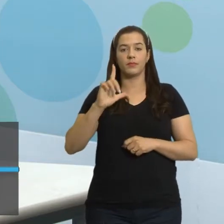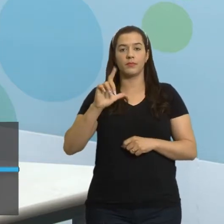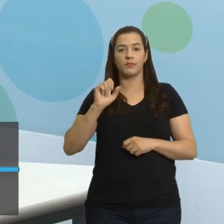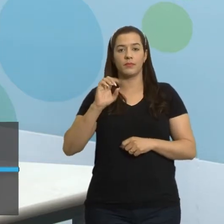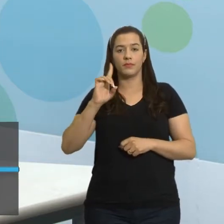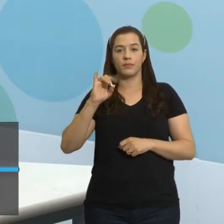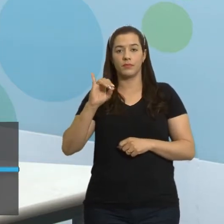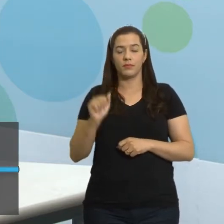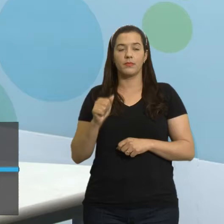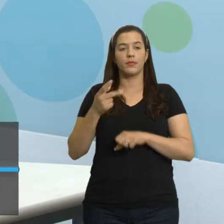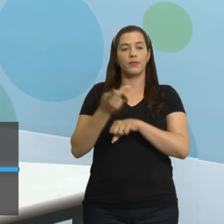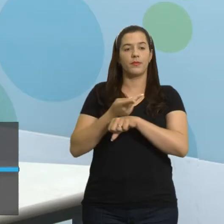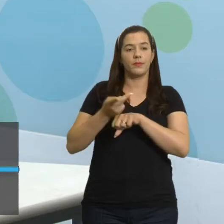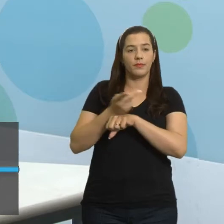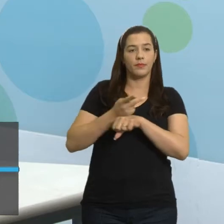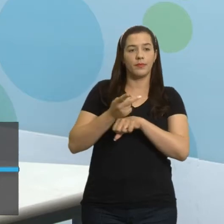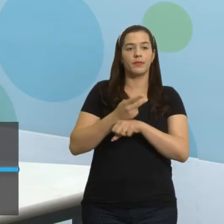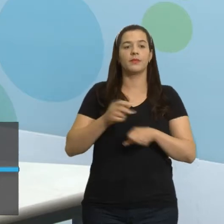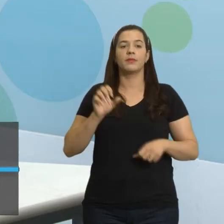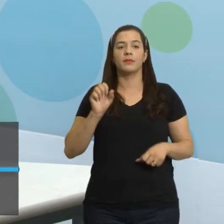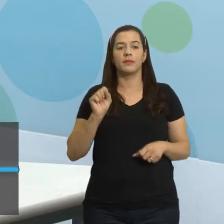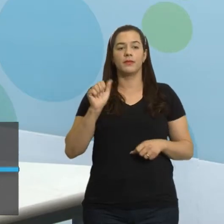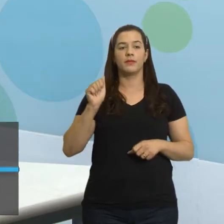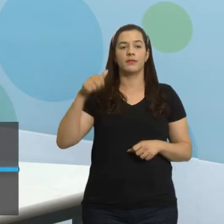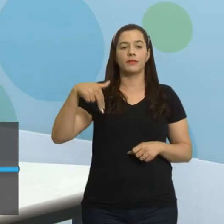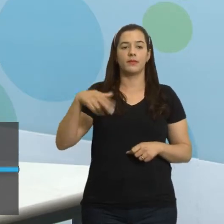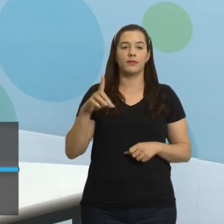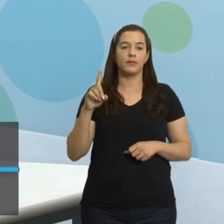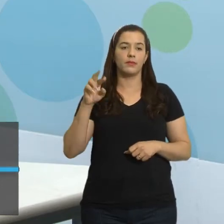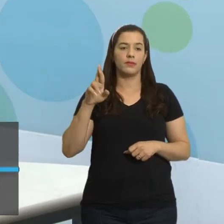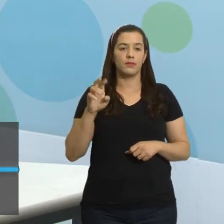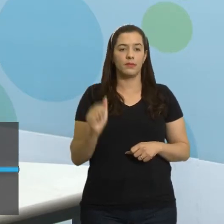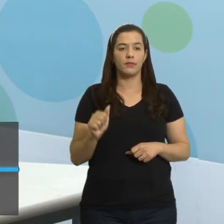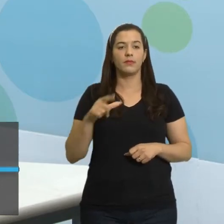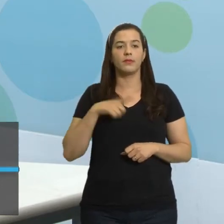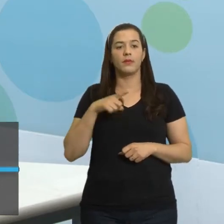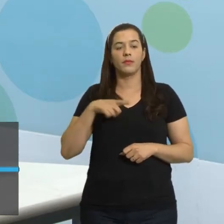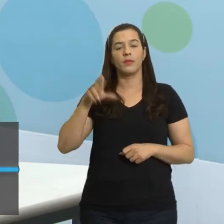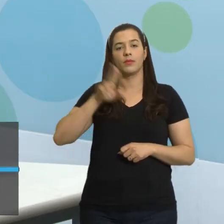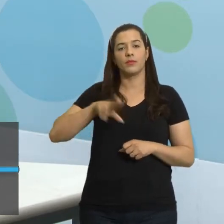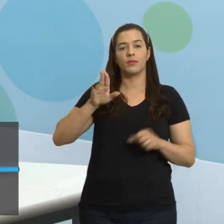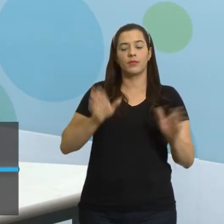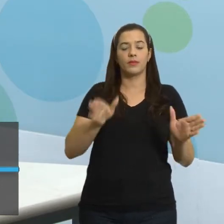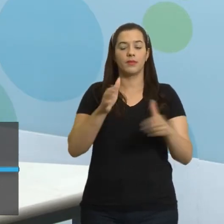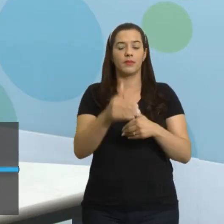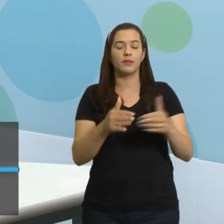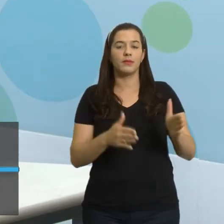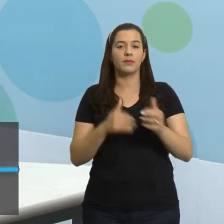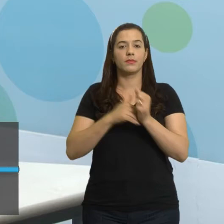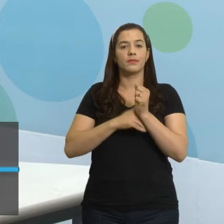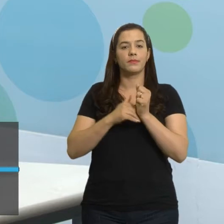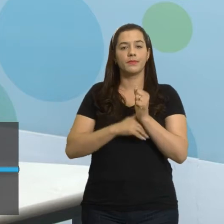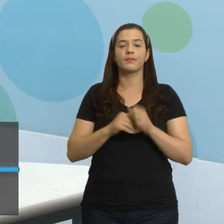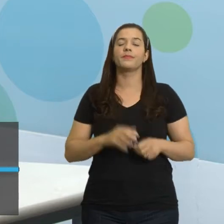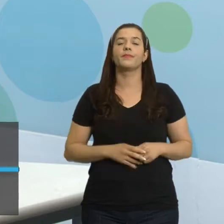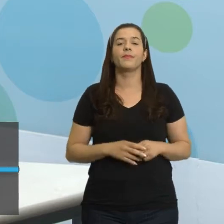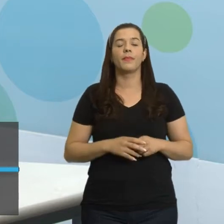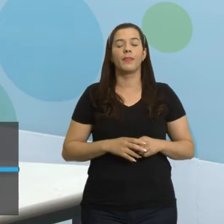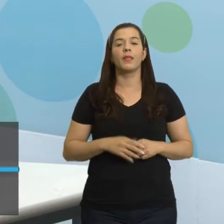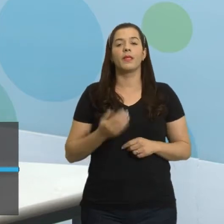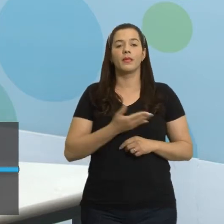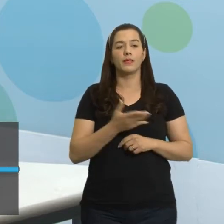pesquisas. A professora Sandra também utiliza aqui a caixa misteriosa. Professora Adriana, pesquisa de campo